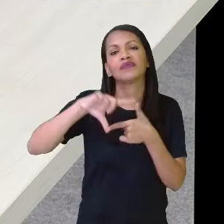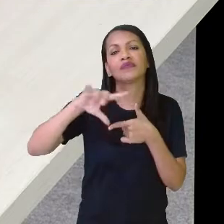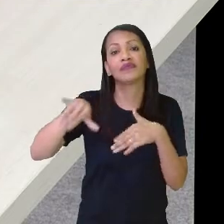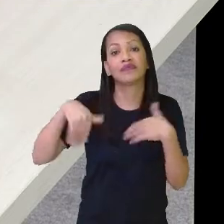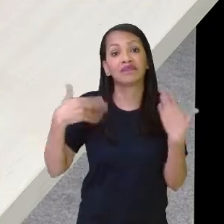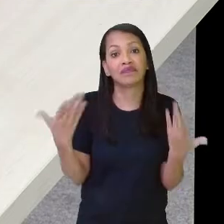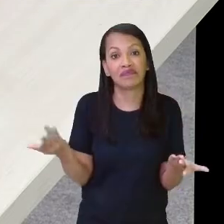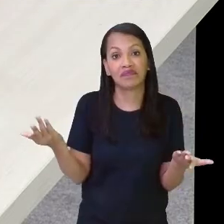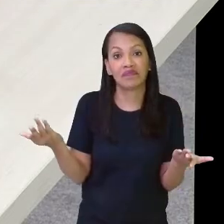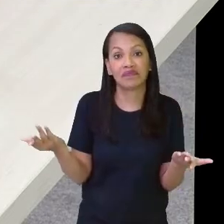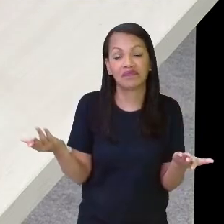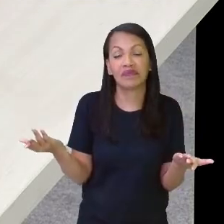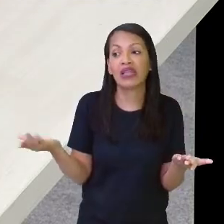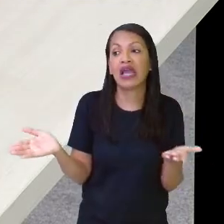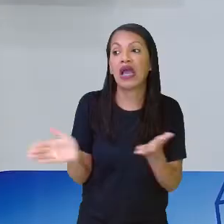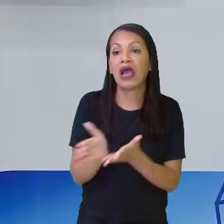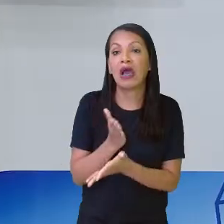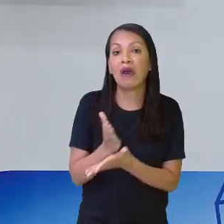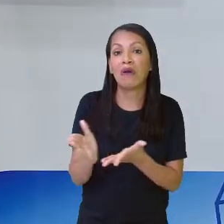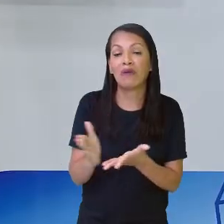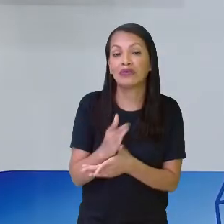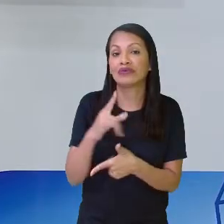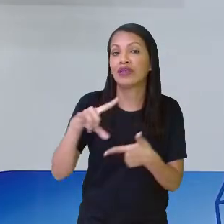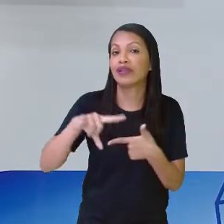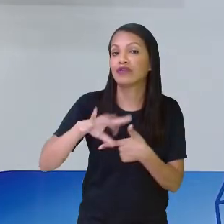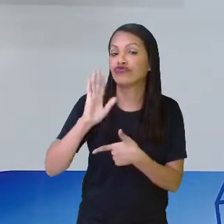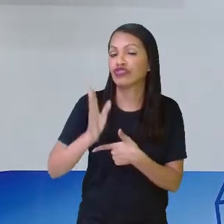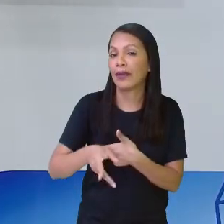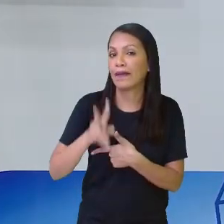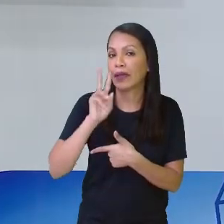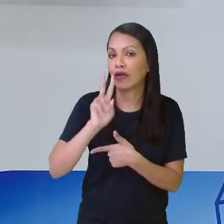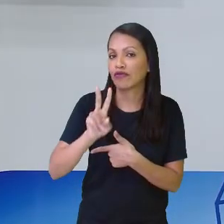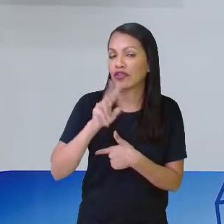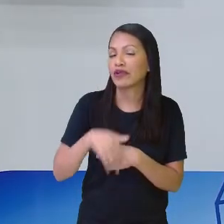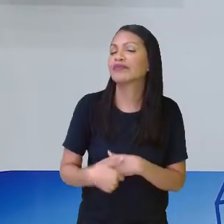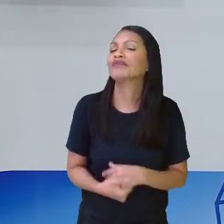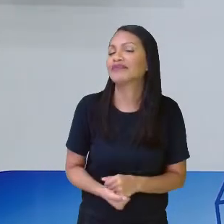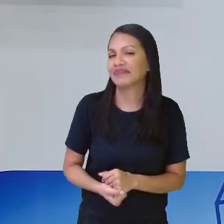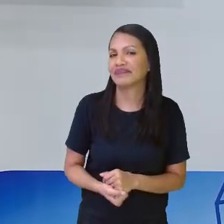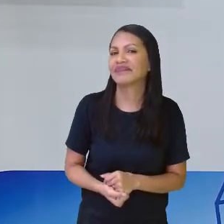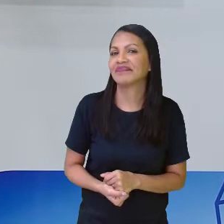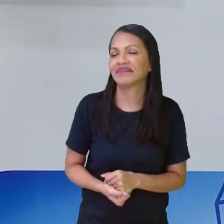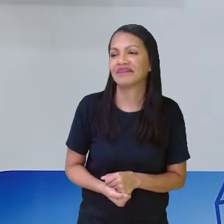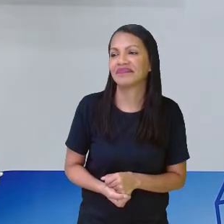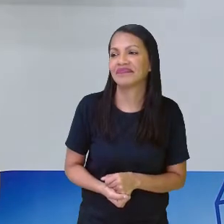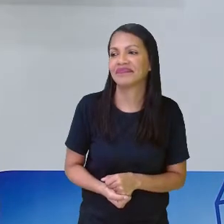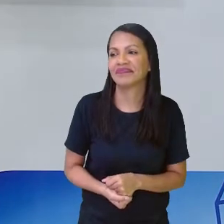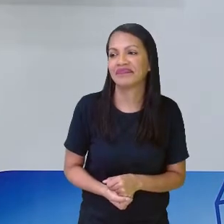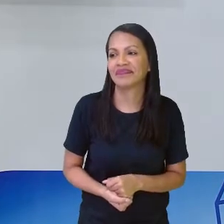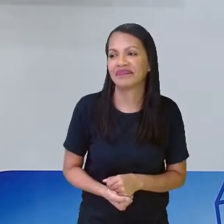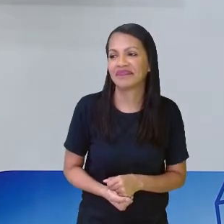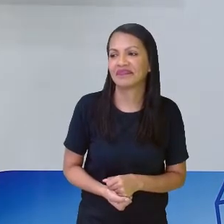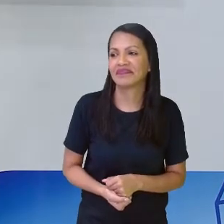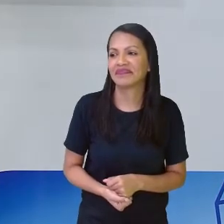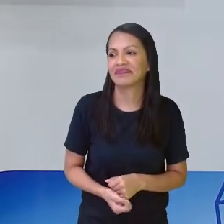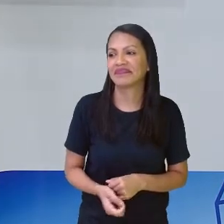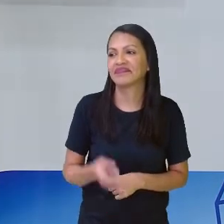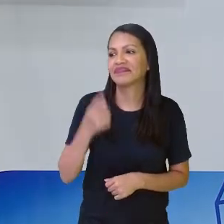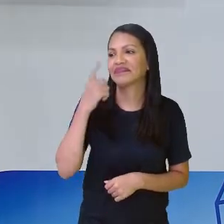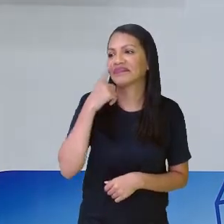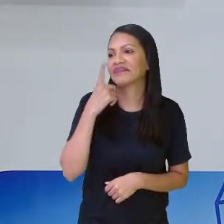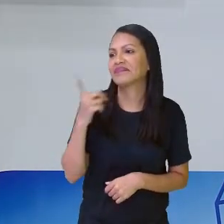Pronto. Alguns retângulos, aí já vai dar para ver. Os retângulos já vai dar para a gente enxergar direitinho. Então, coloquei aqui na parte de